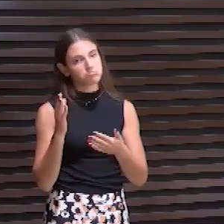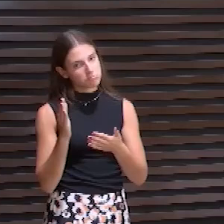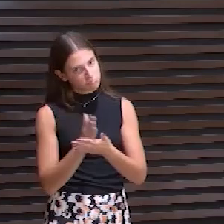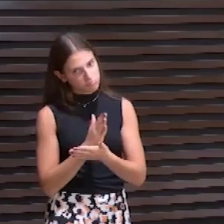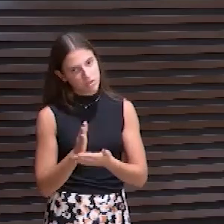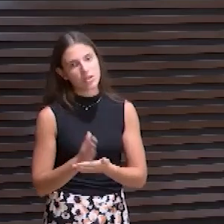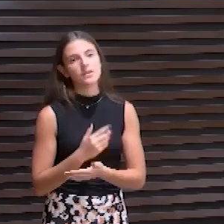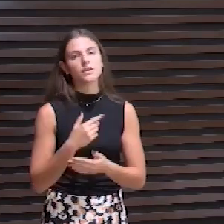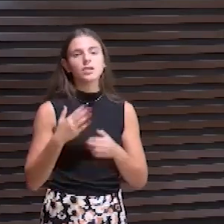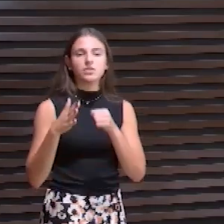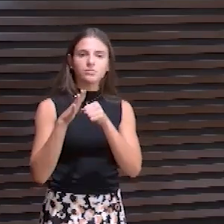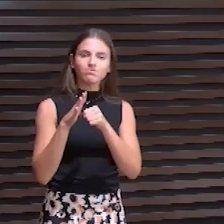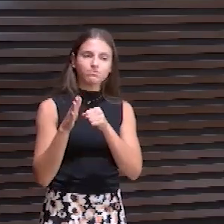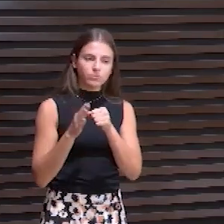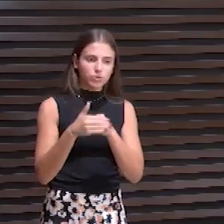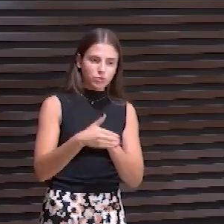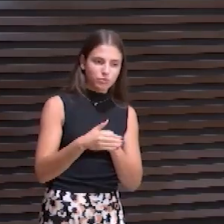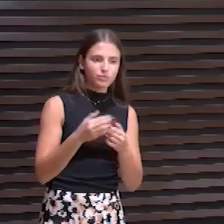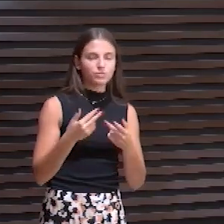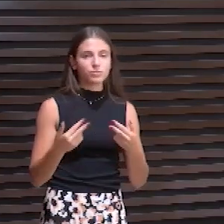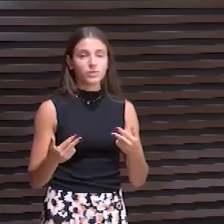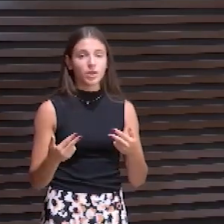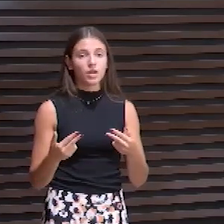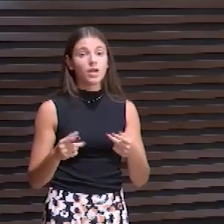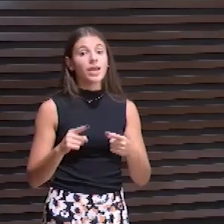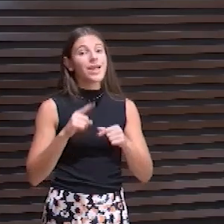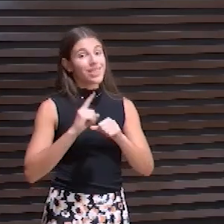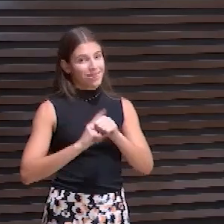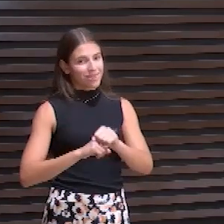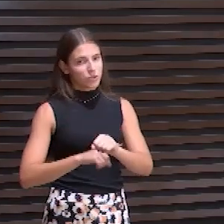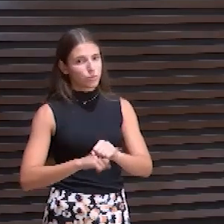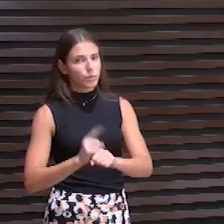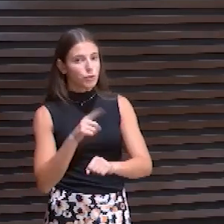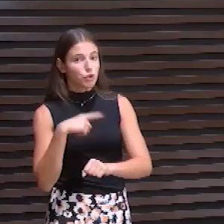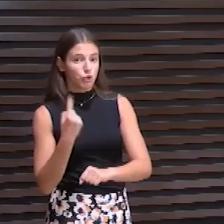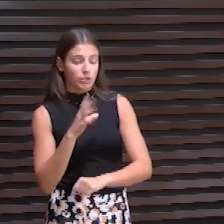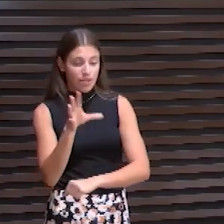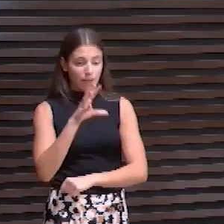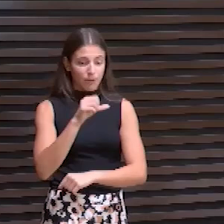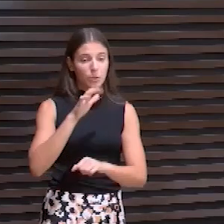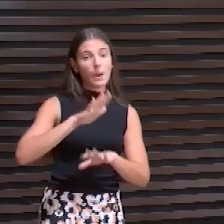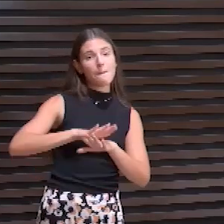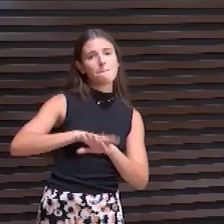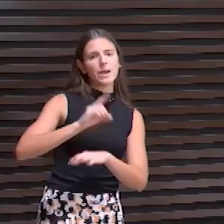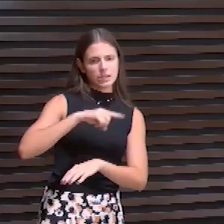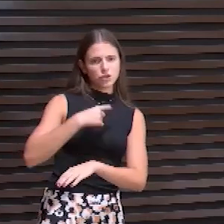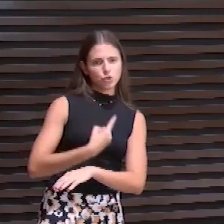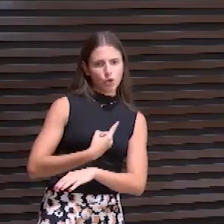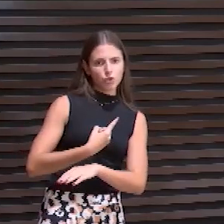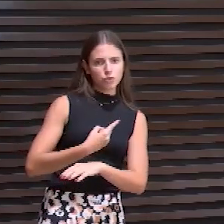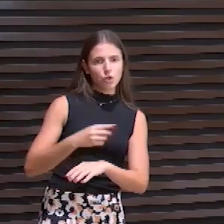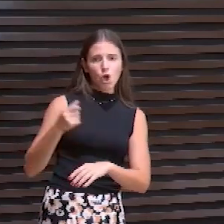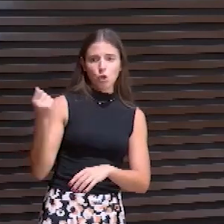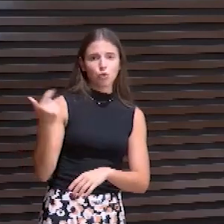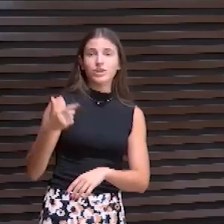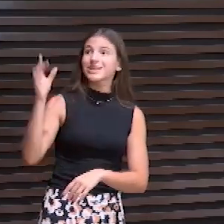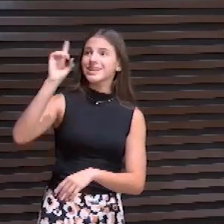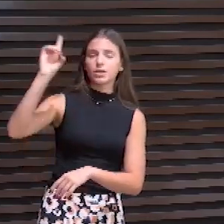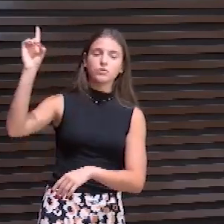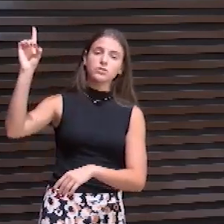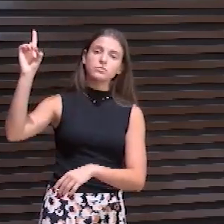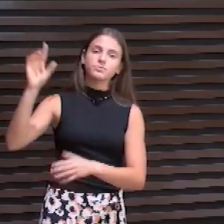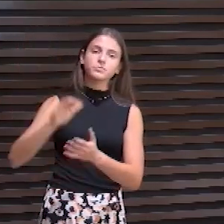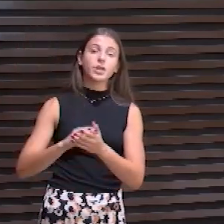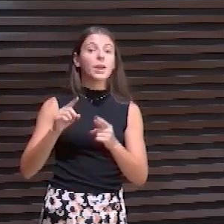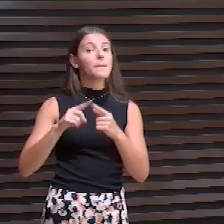nós estamos naquele momento amando mais a nós do que o Senhor. Jesus não amou mais ele do que o Pai nesse momento. Ele sabia que